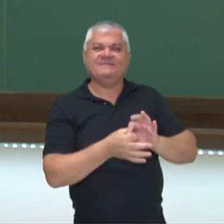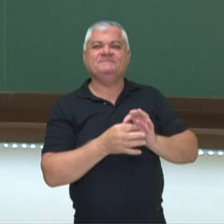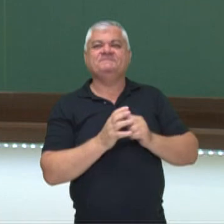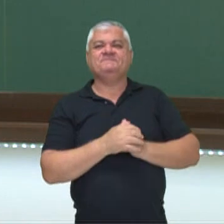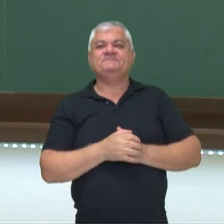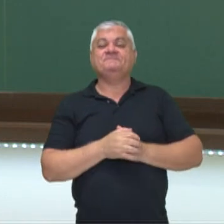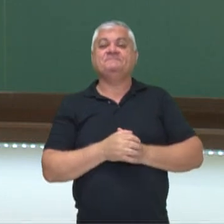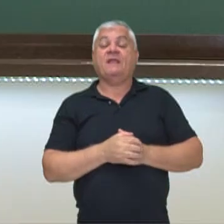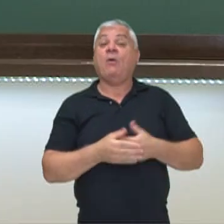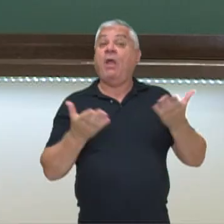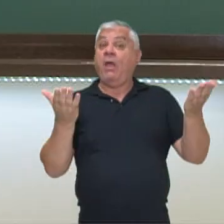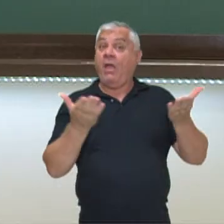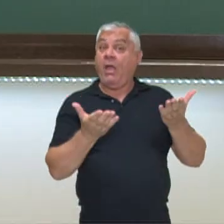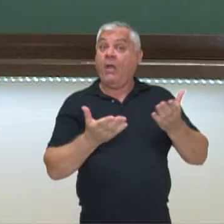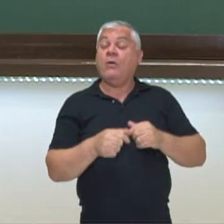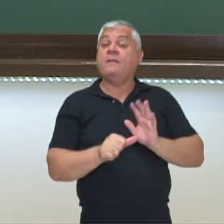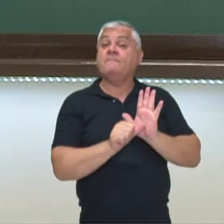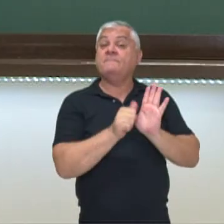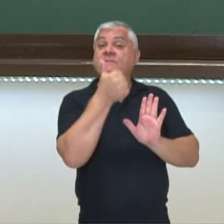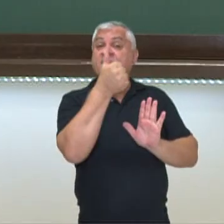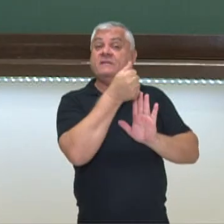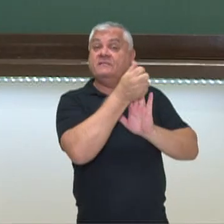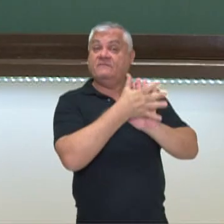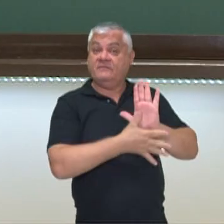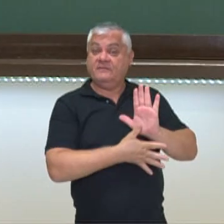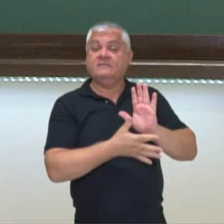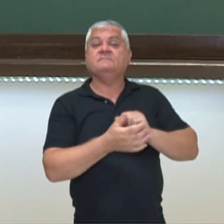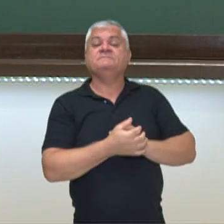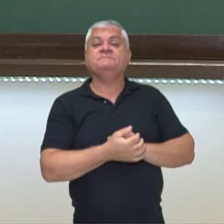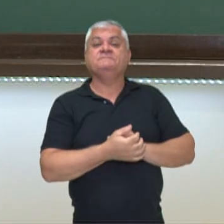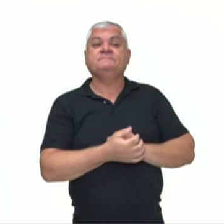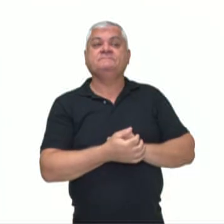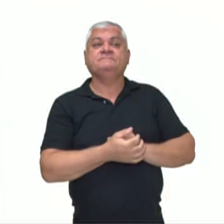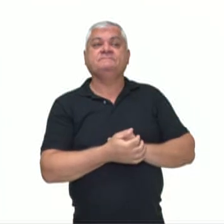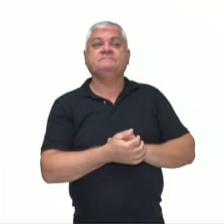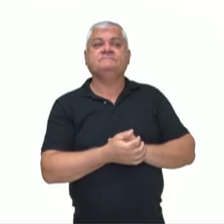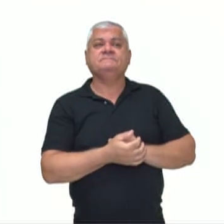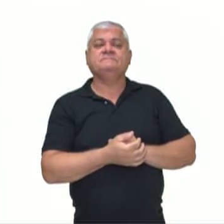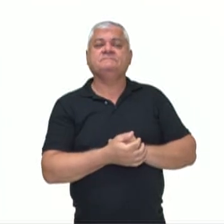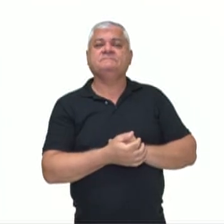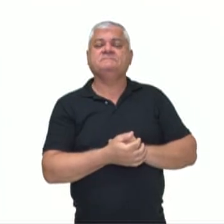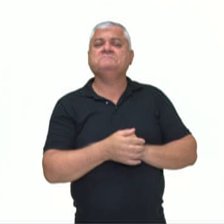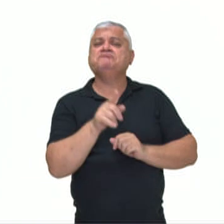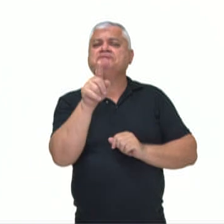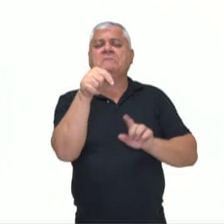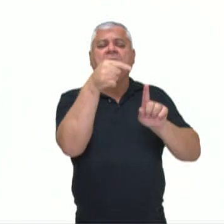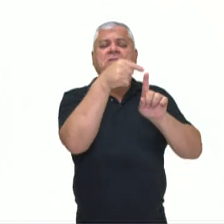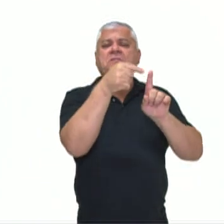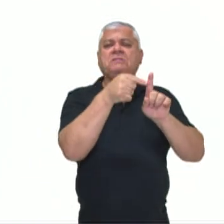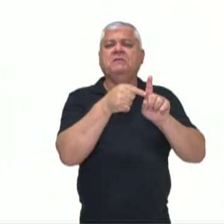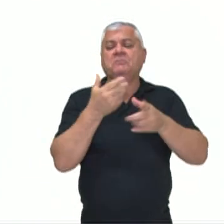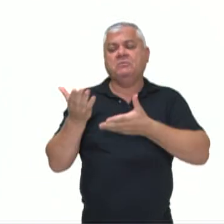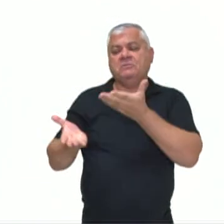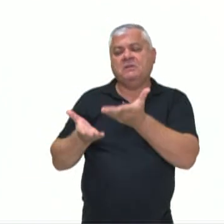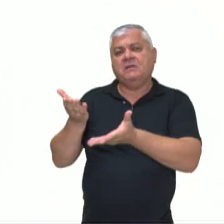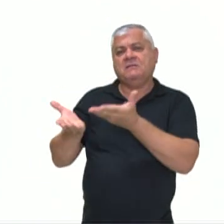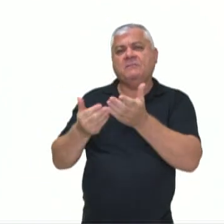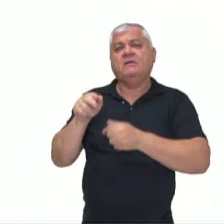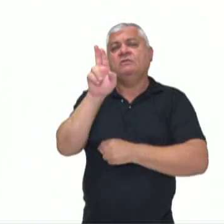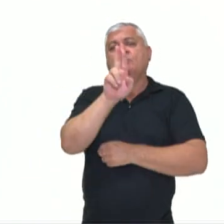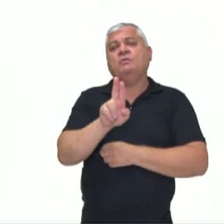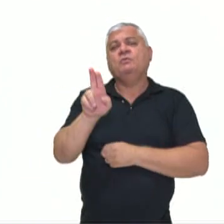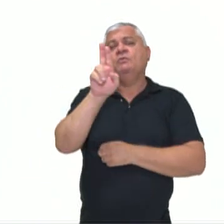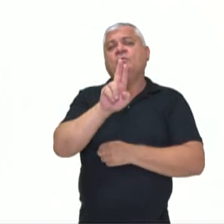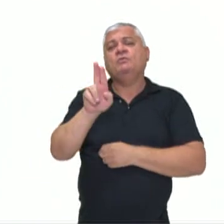bem. Então, a gente vai para a nossa primeira atividade, que diz o seguinte: que tipo de tratamento utilizarias